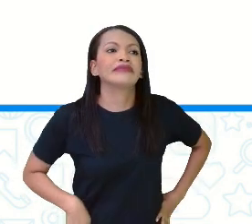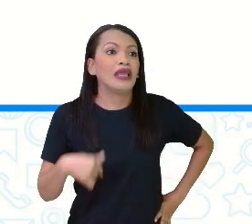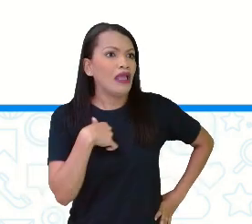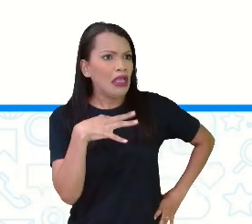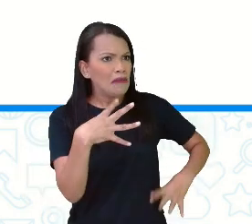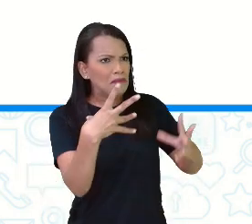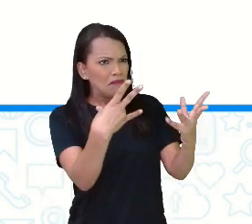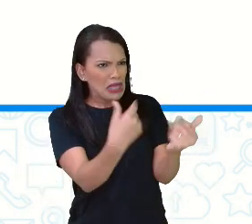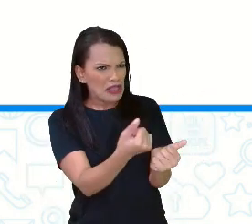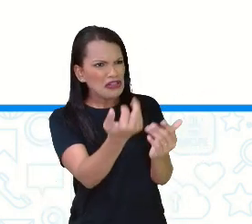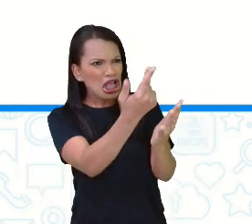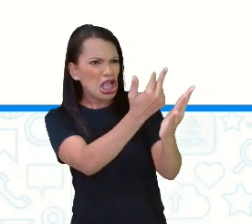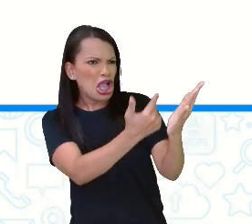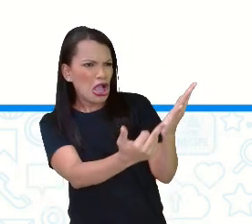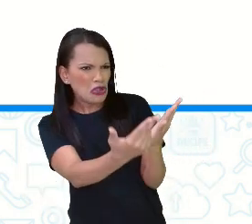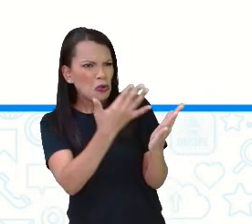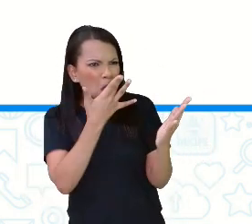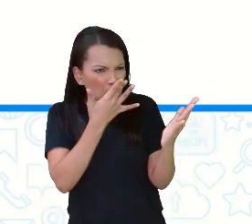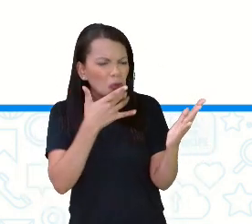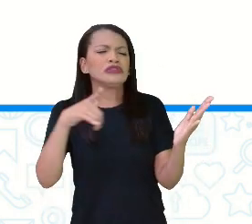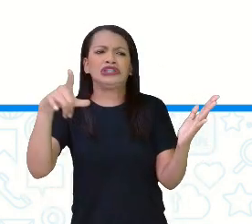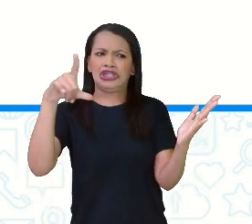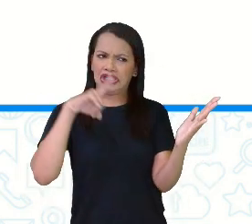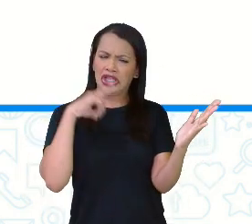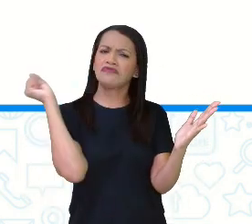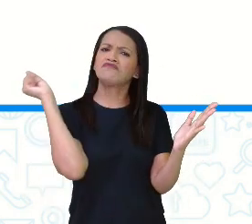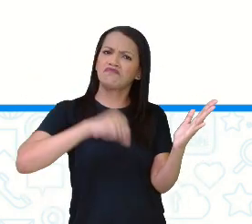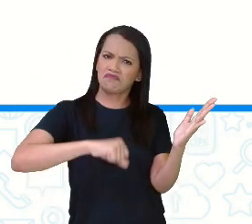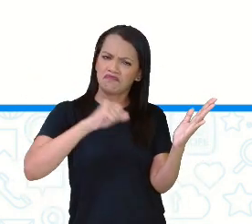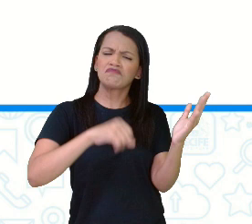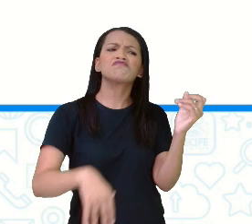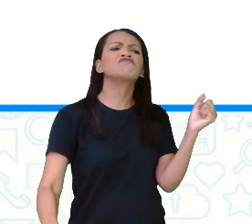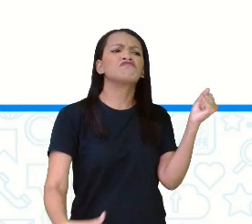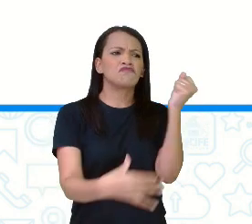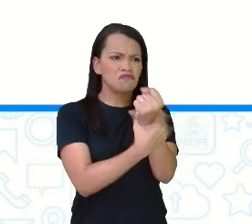as maravilhosas cores que o compõem. Asseguro-lhes